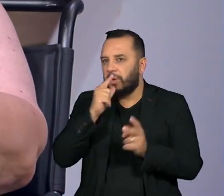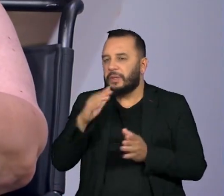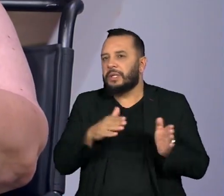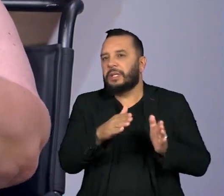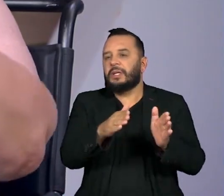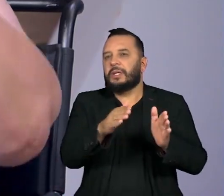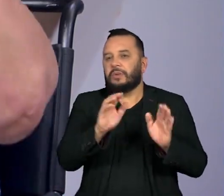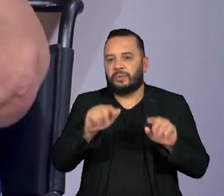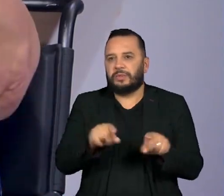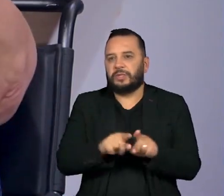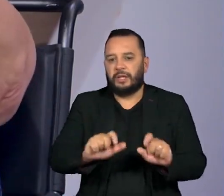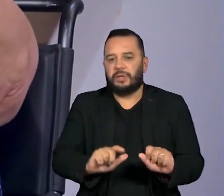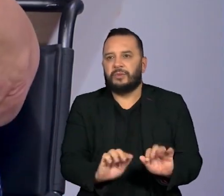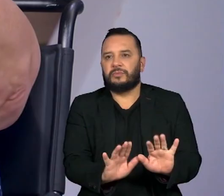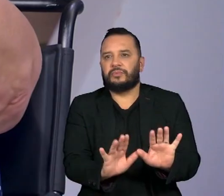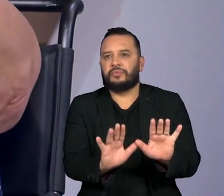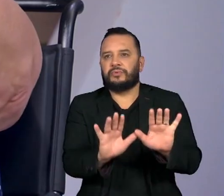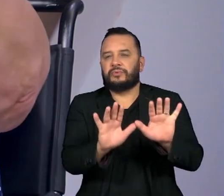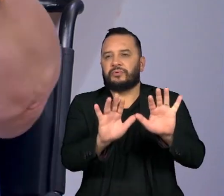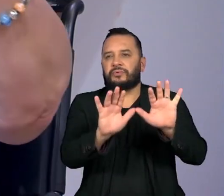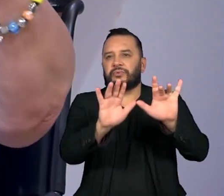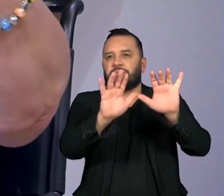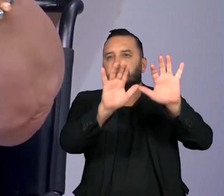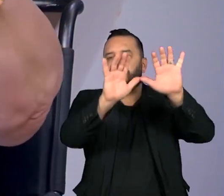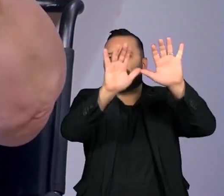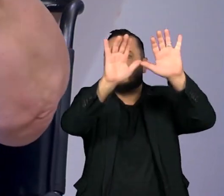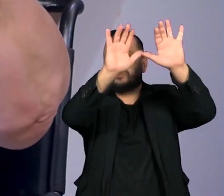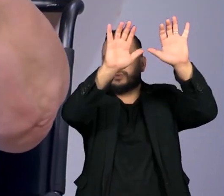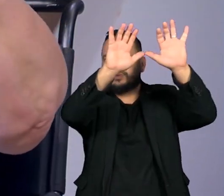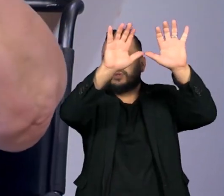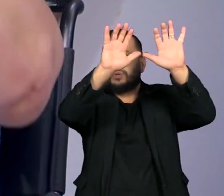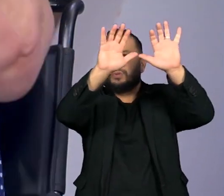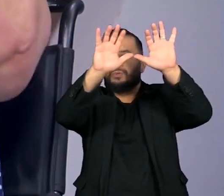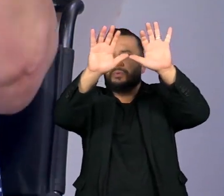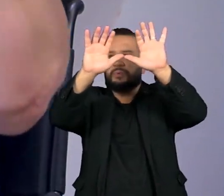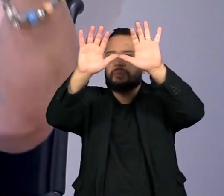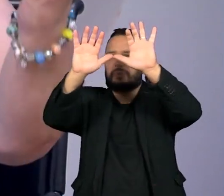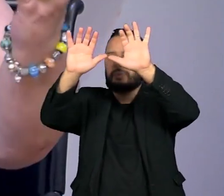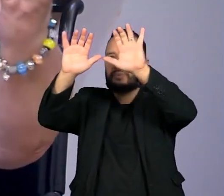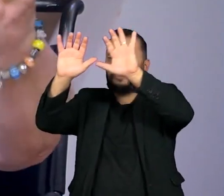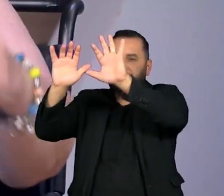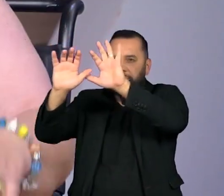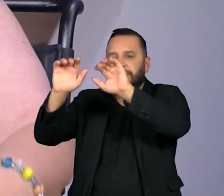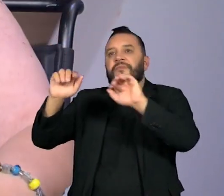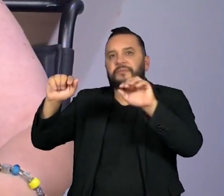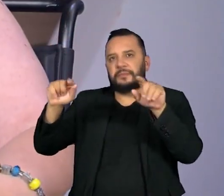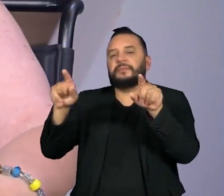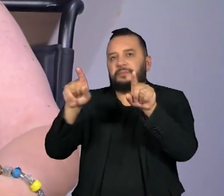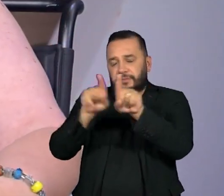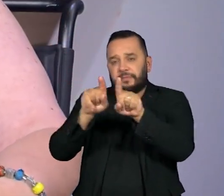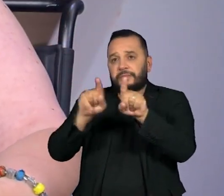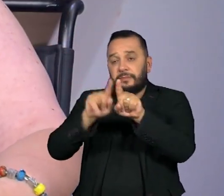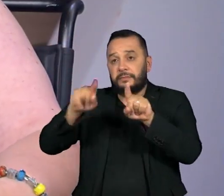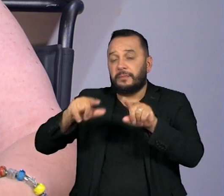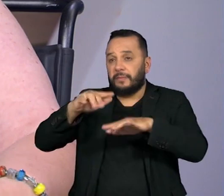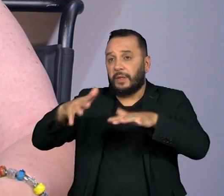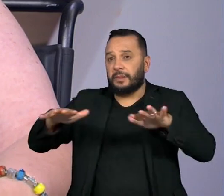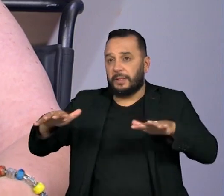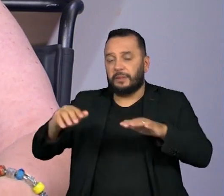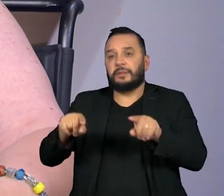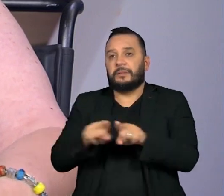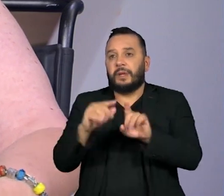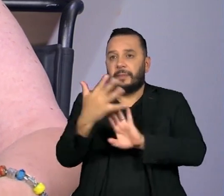voadores que nascem de toda a evaporação oceânica e da transpiração da